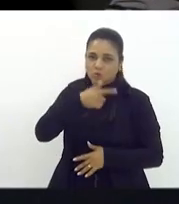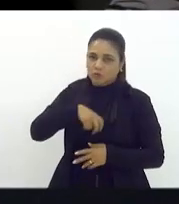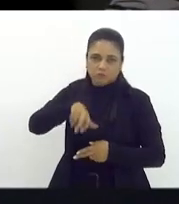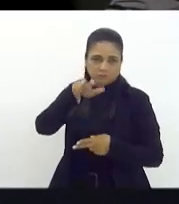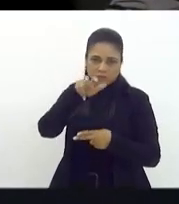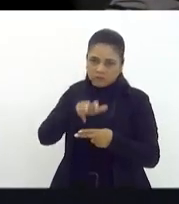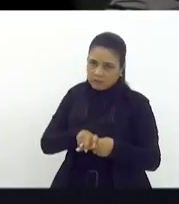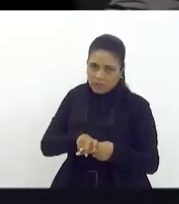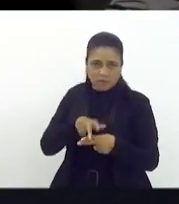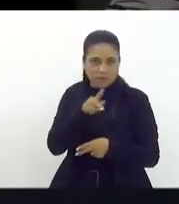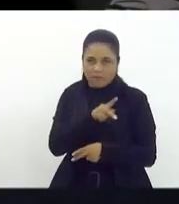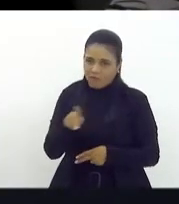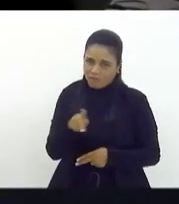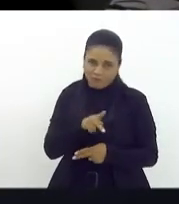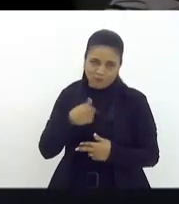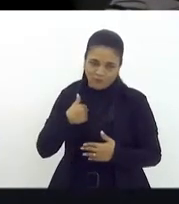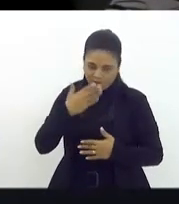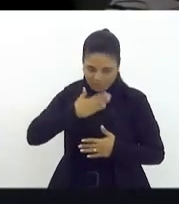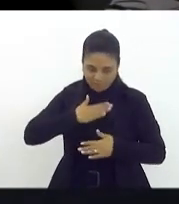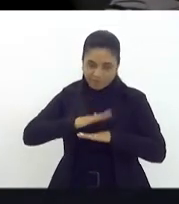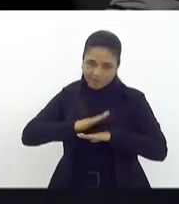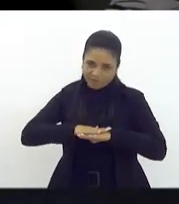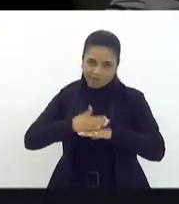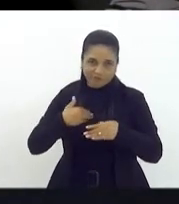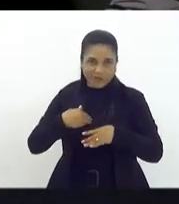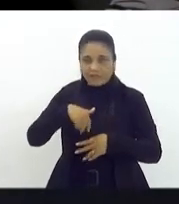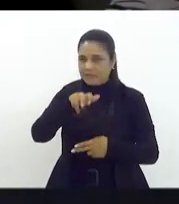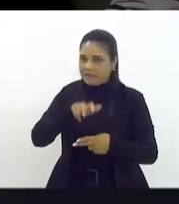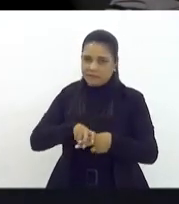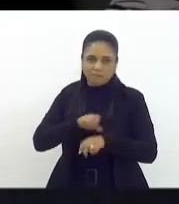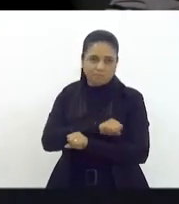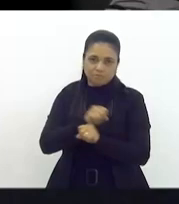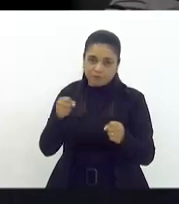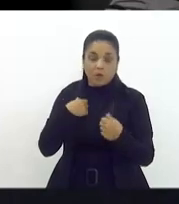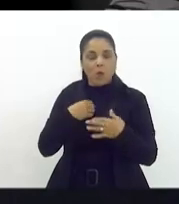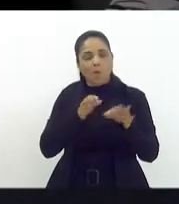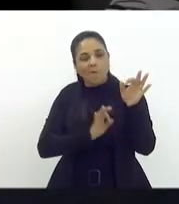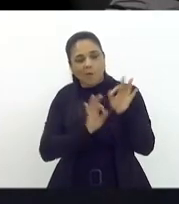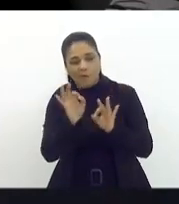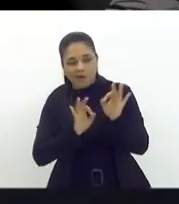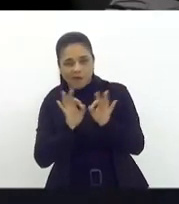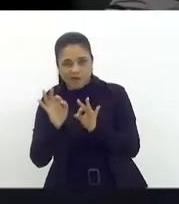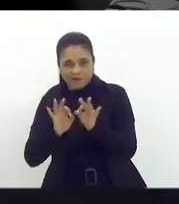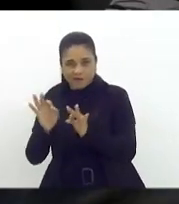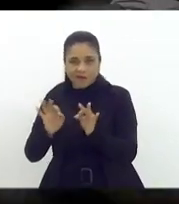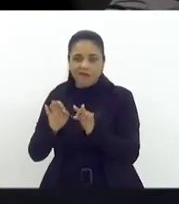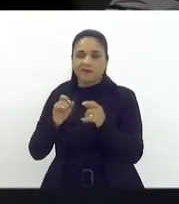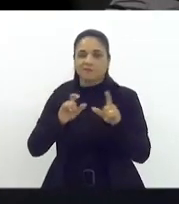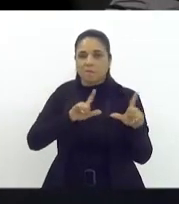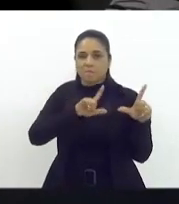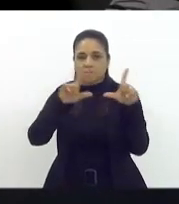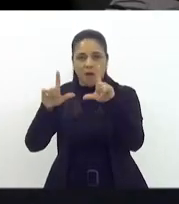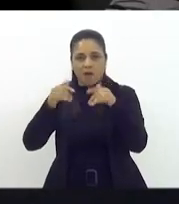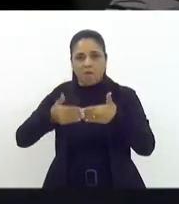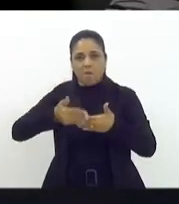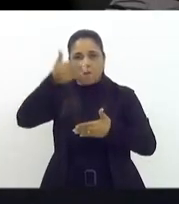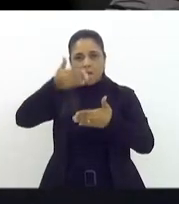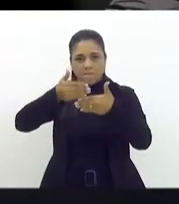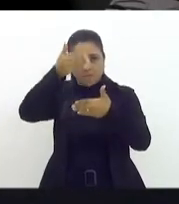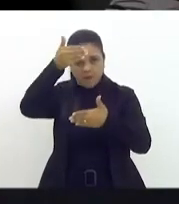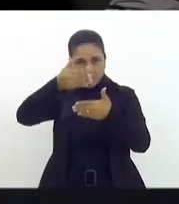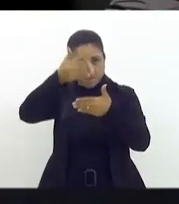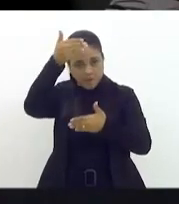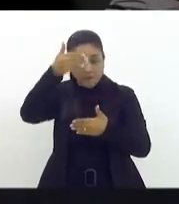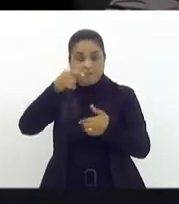sentada eu preparei para justamente organizar minha fala alguns slides Depois